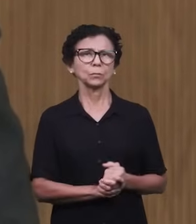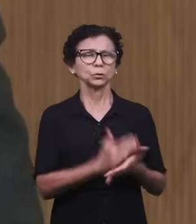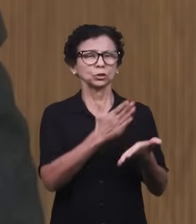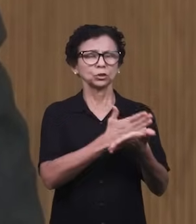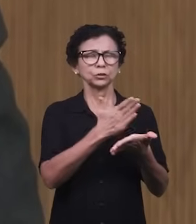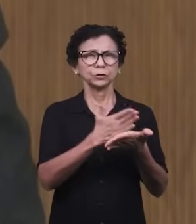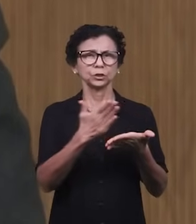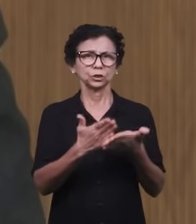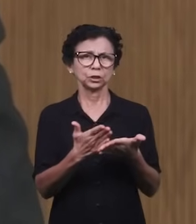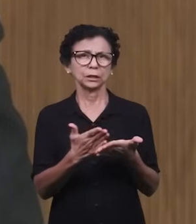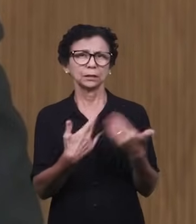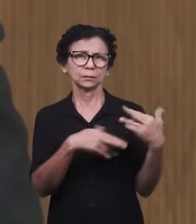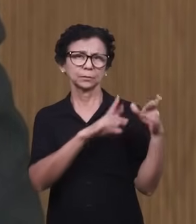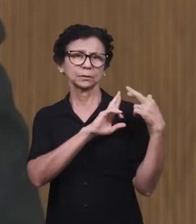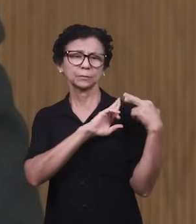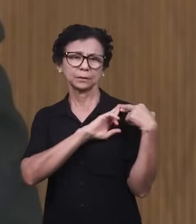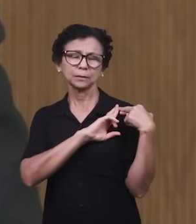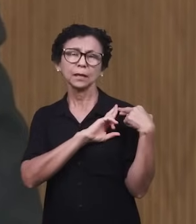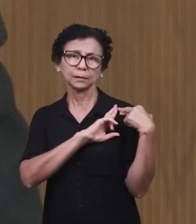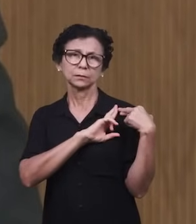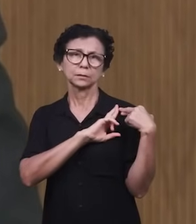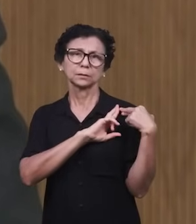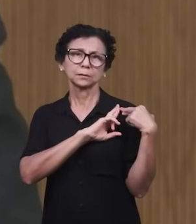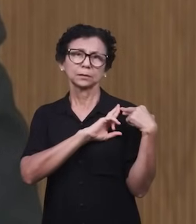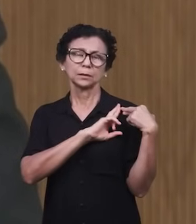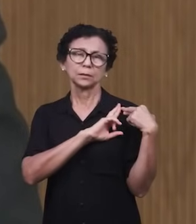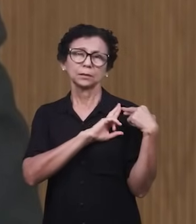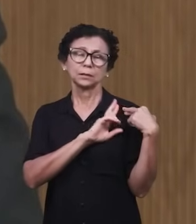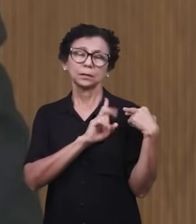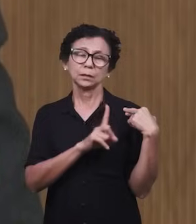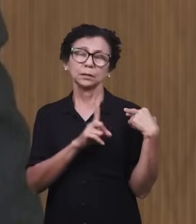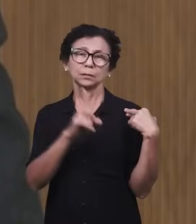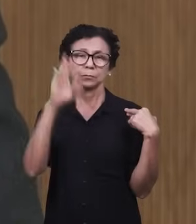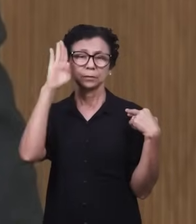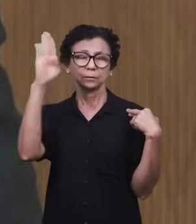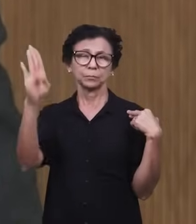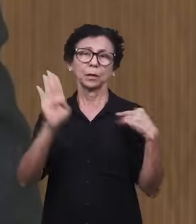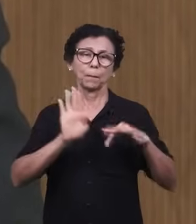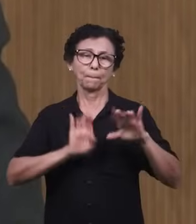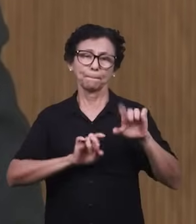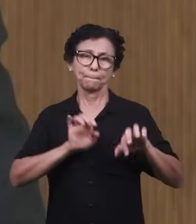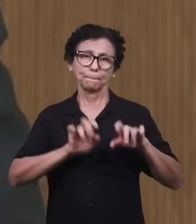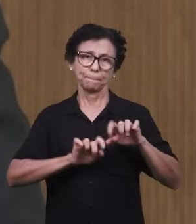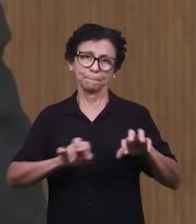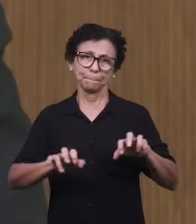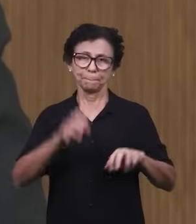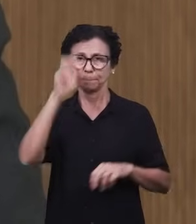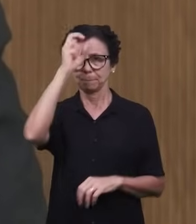hoje. Mas, não tem muito segredo diferente de treino